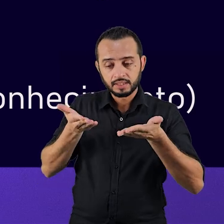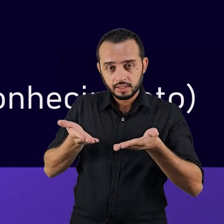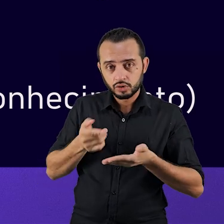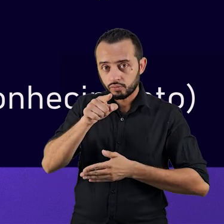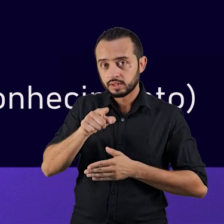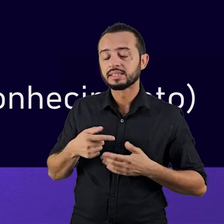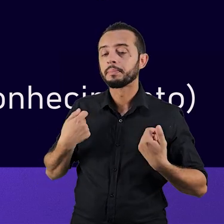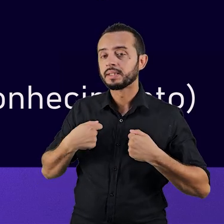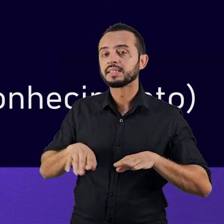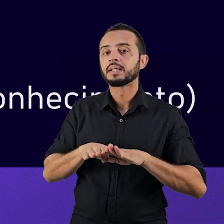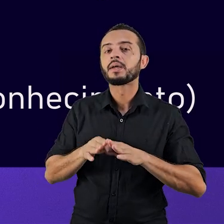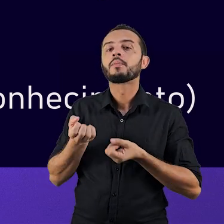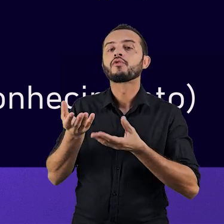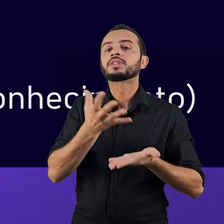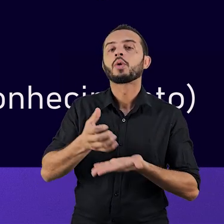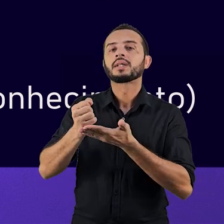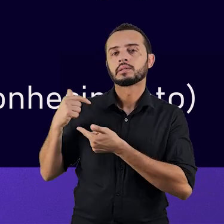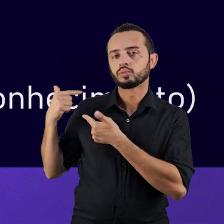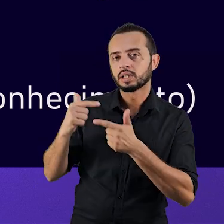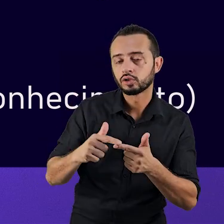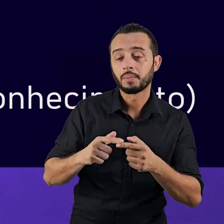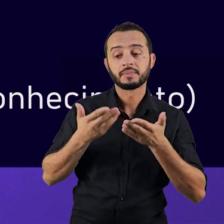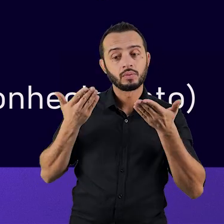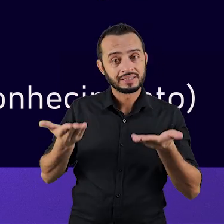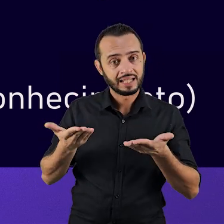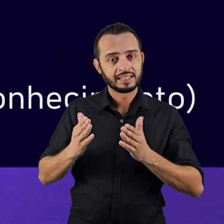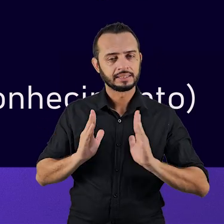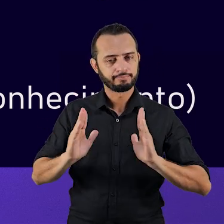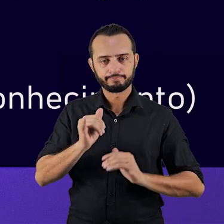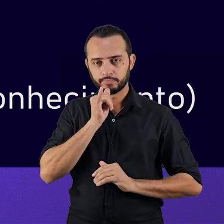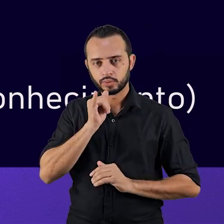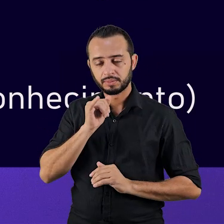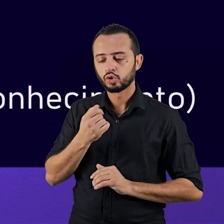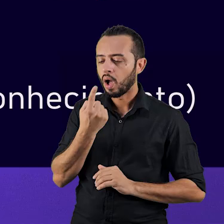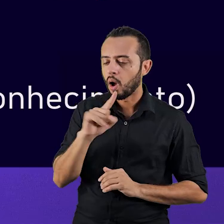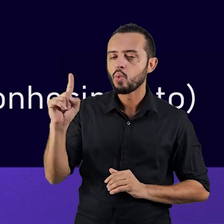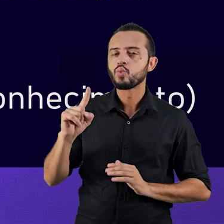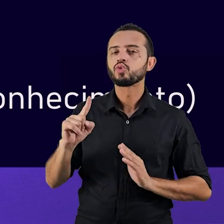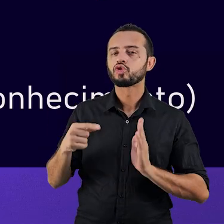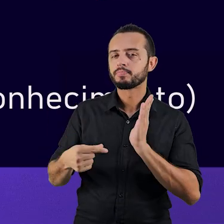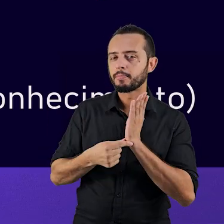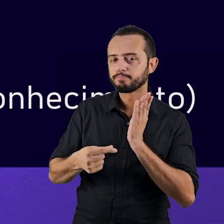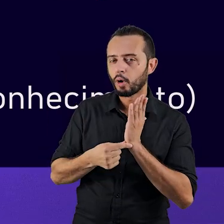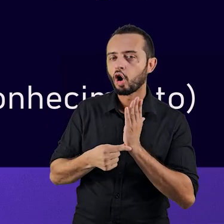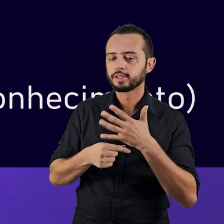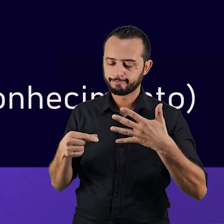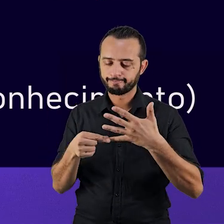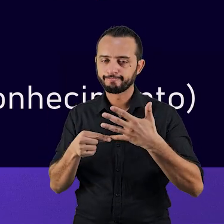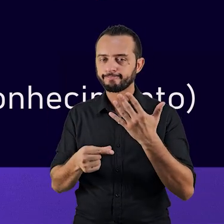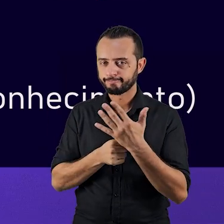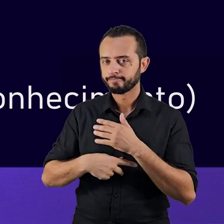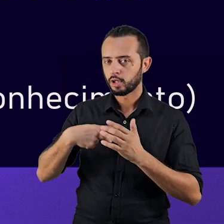isso você vai recuperar uma informação clássica. Nessa situação, só a última porta e uma